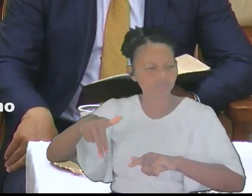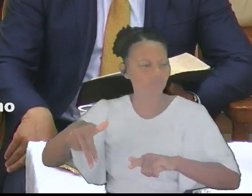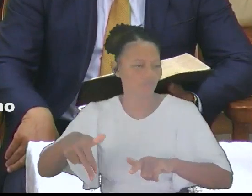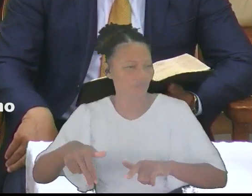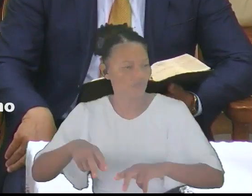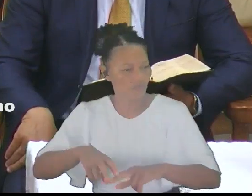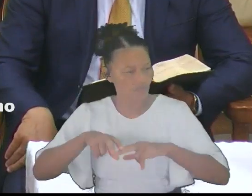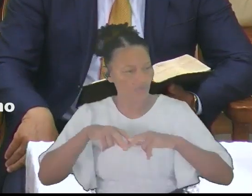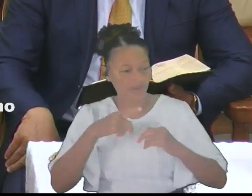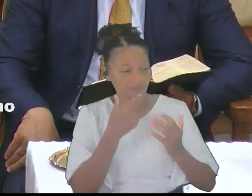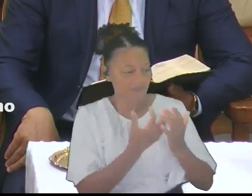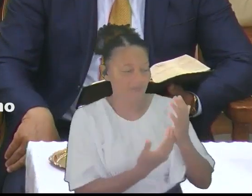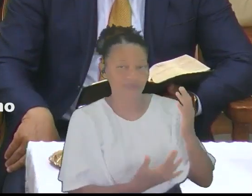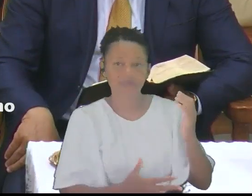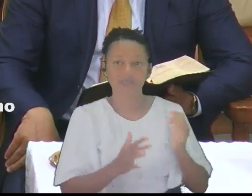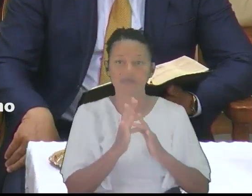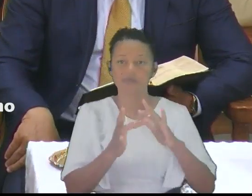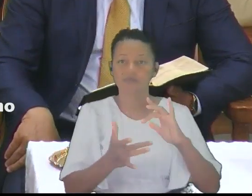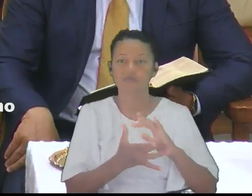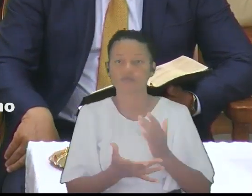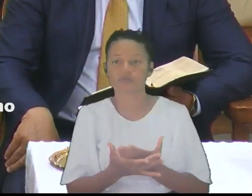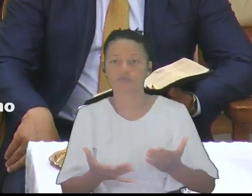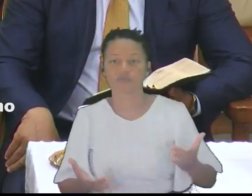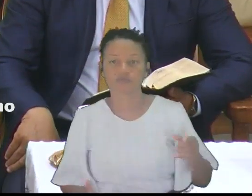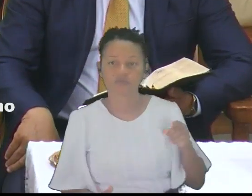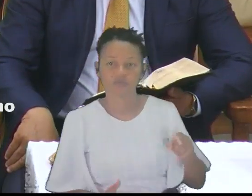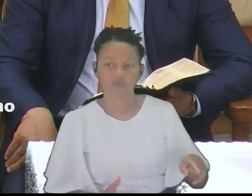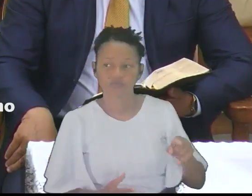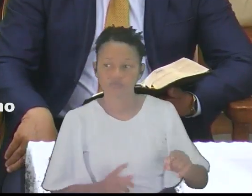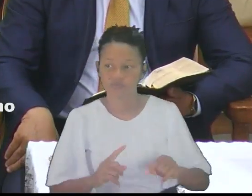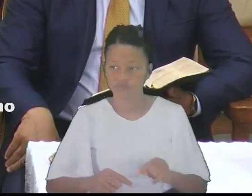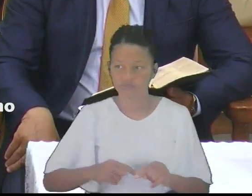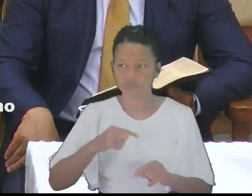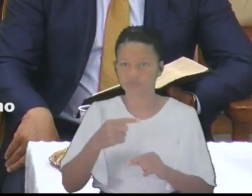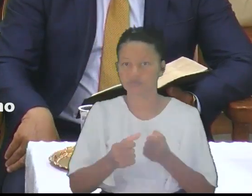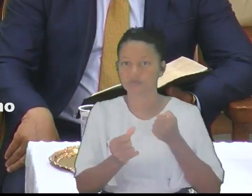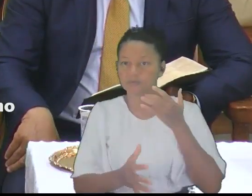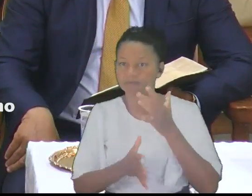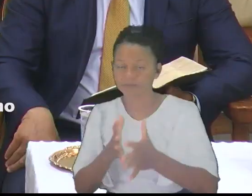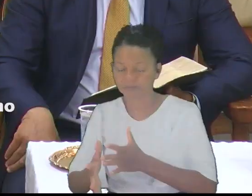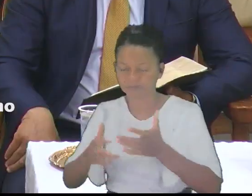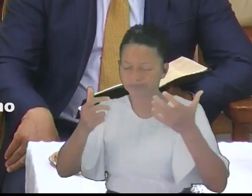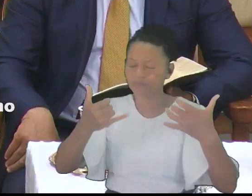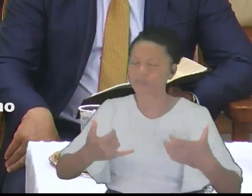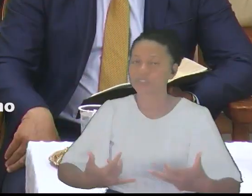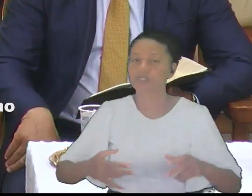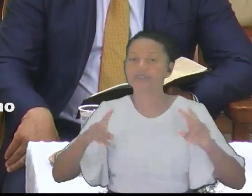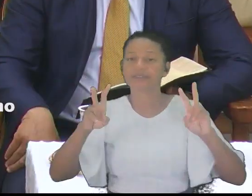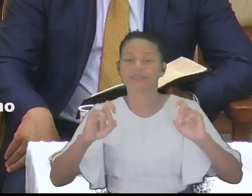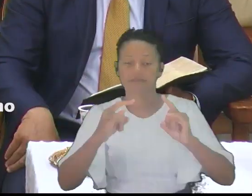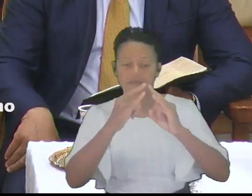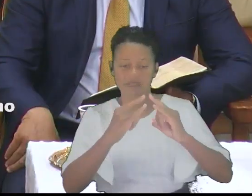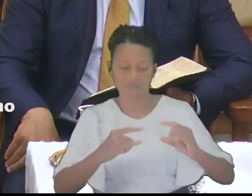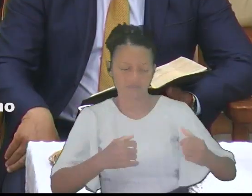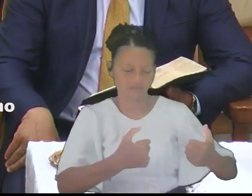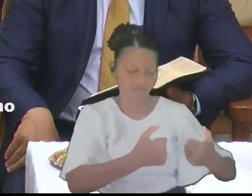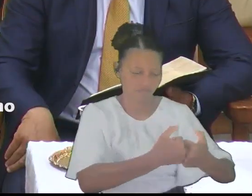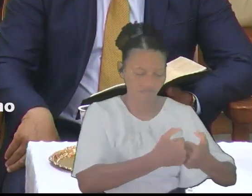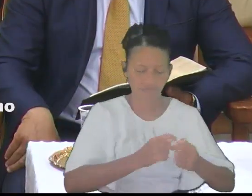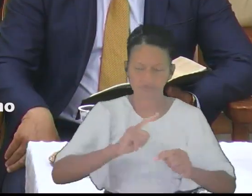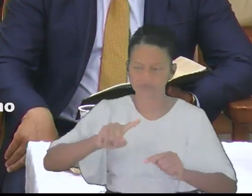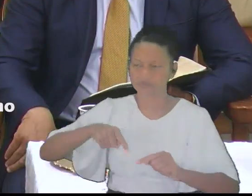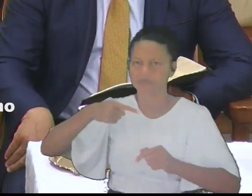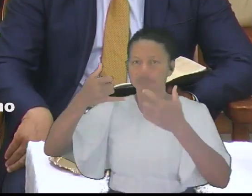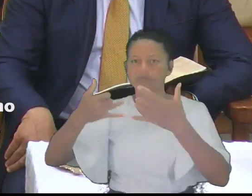Jesus. Ele aqui pega, depois que ele falou do tabernáculo, depois que ele falou do